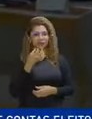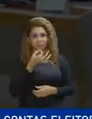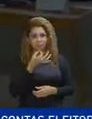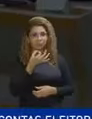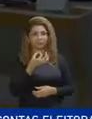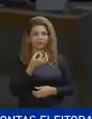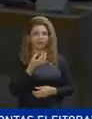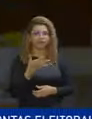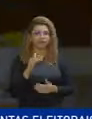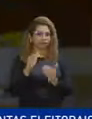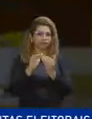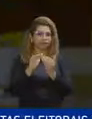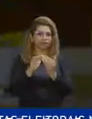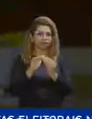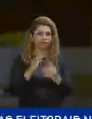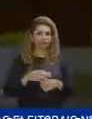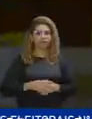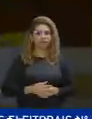Ok.